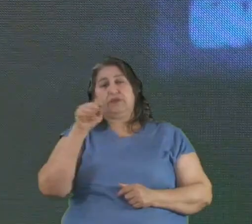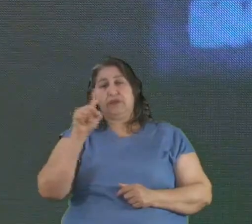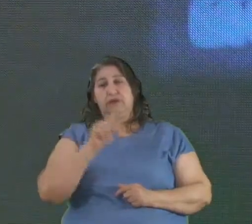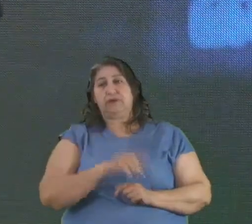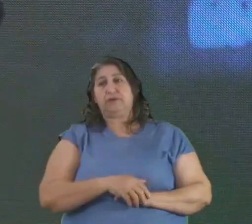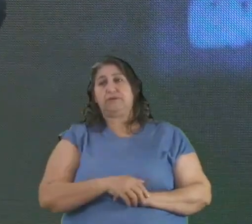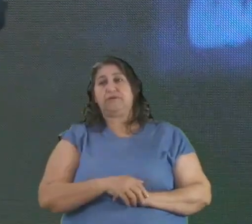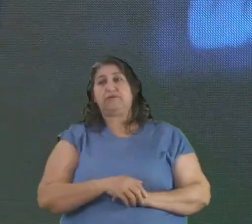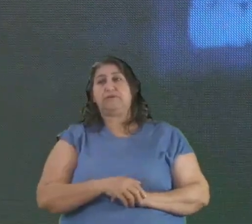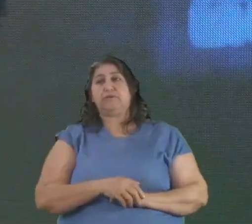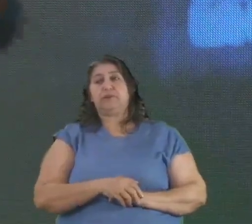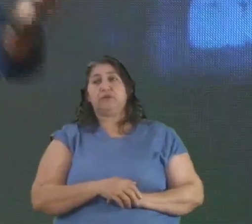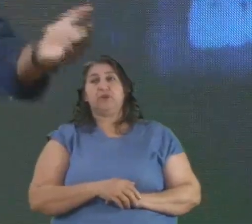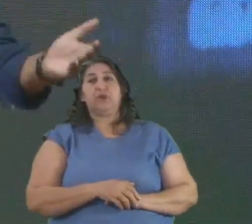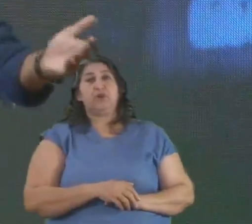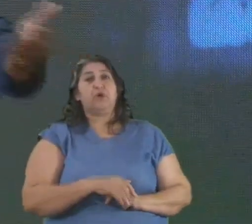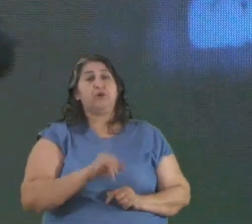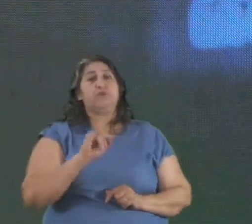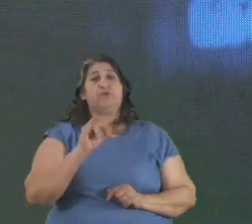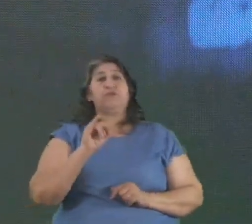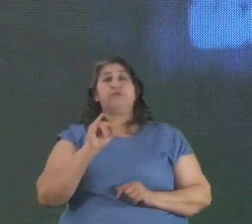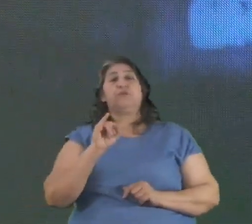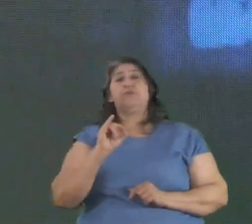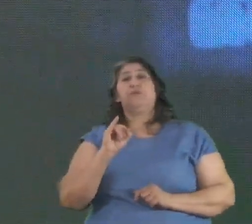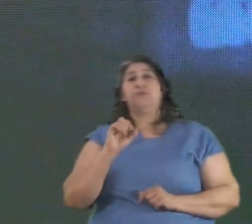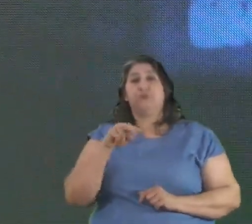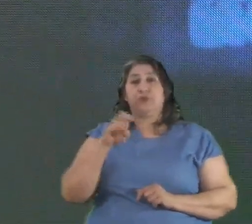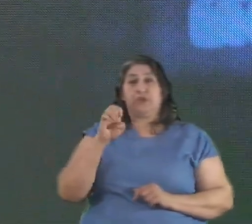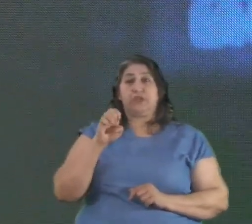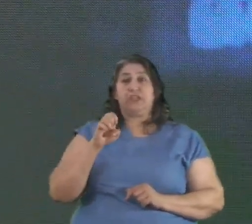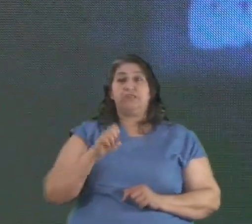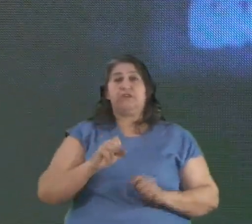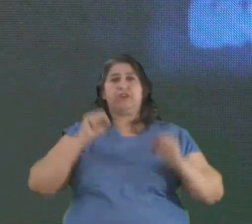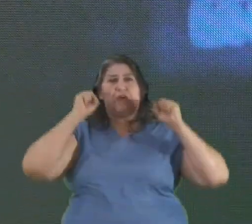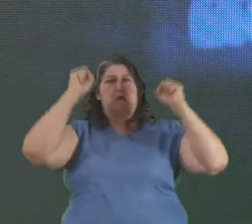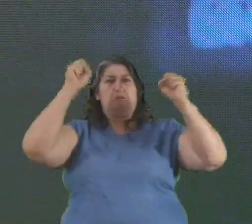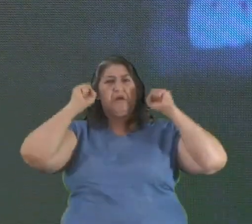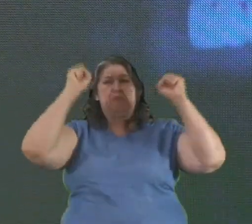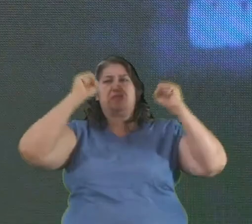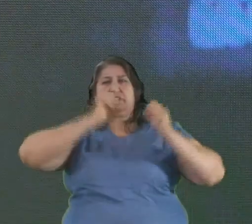o Khomeini, que é o presidente do Irã, agora fez uma manifestação